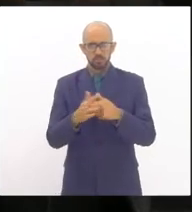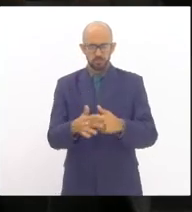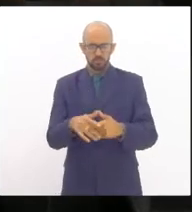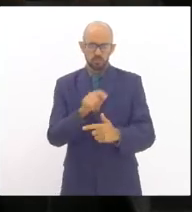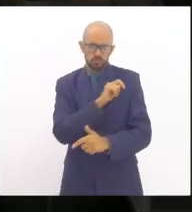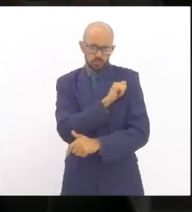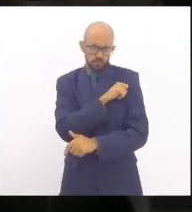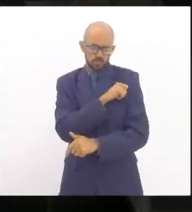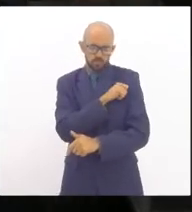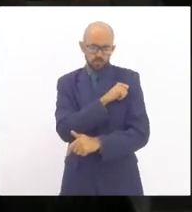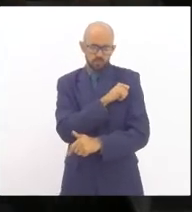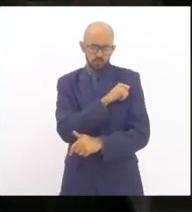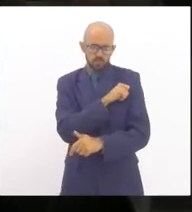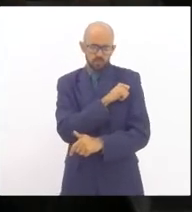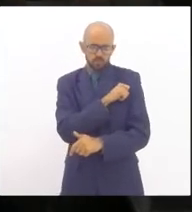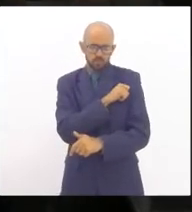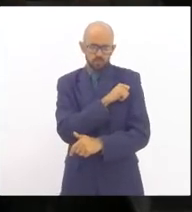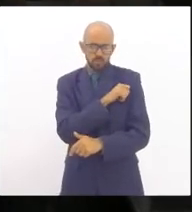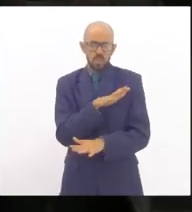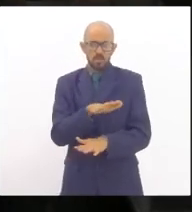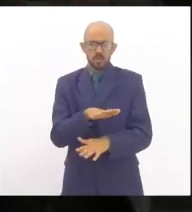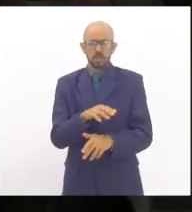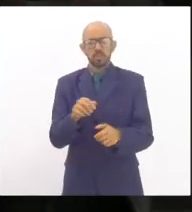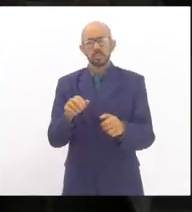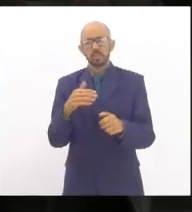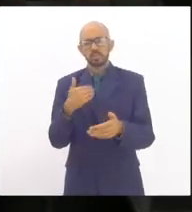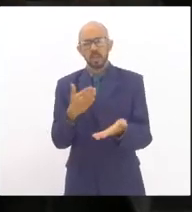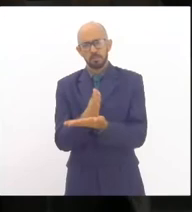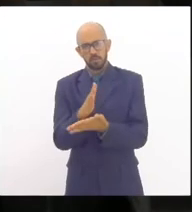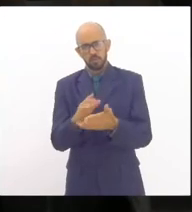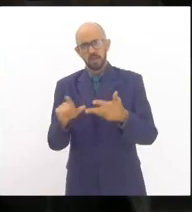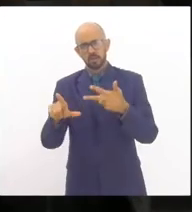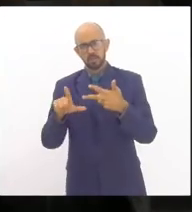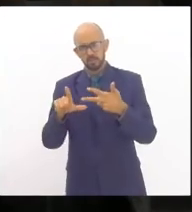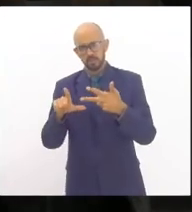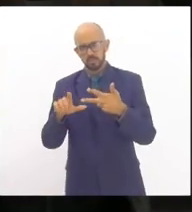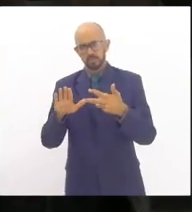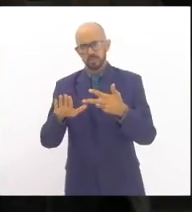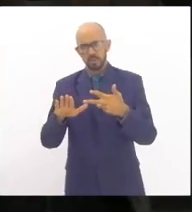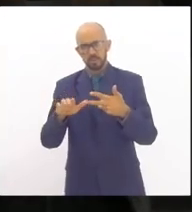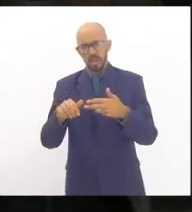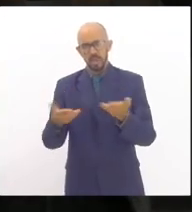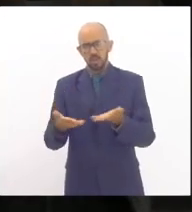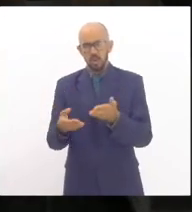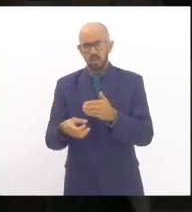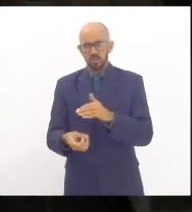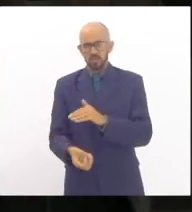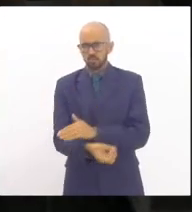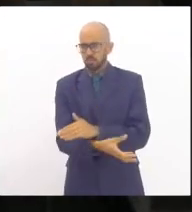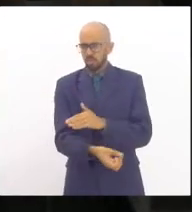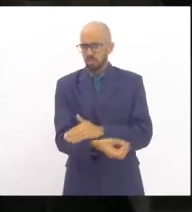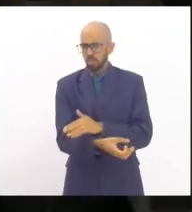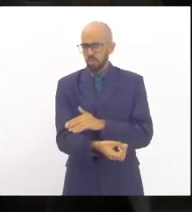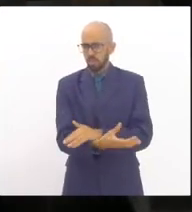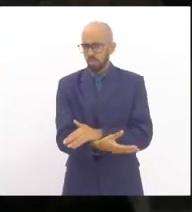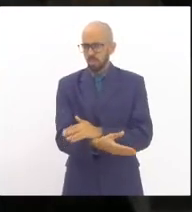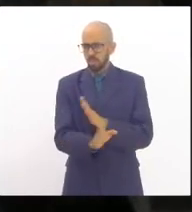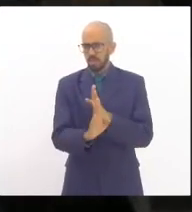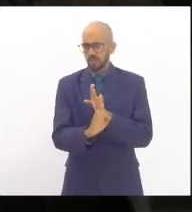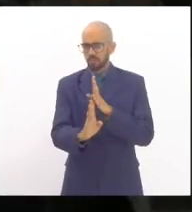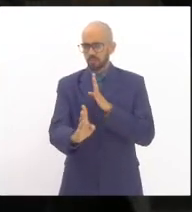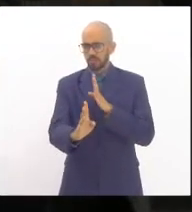da feitas pelo poder executivo pois bem no entanto no caso desta sangria do orçamento público na boca do